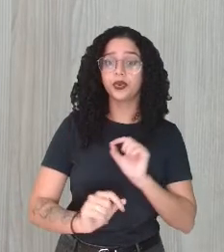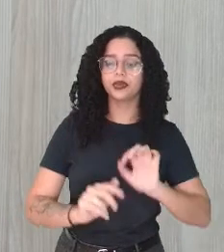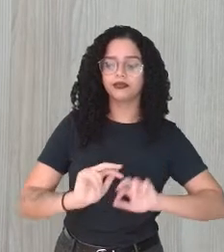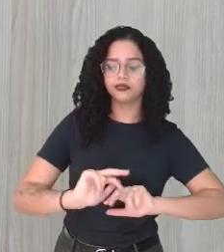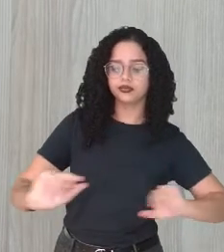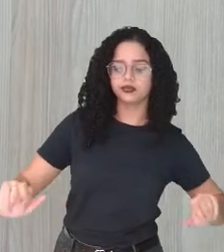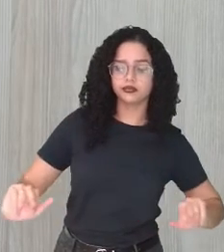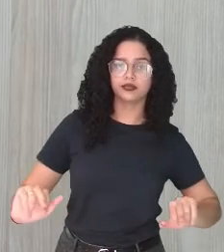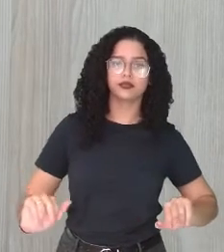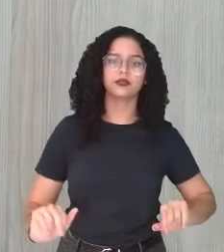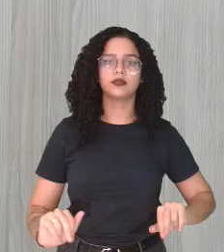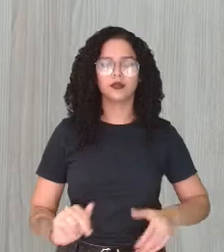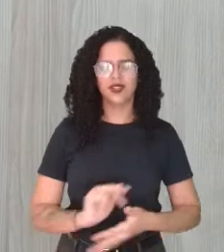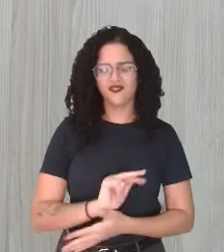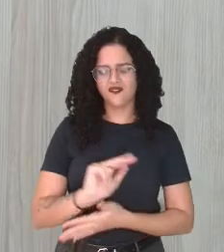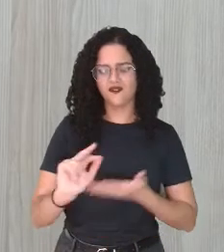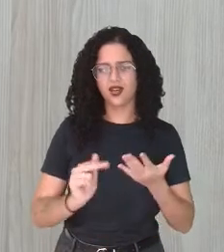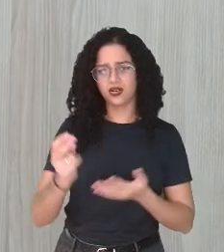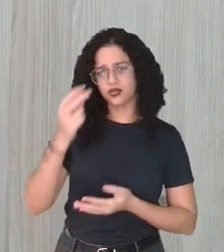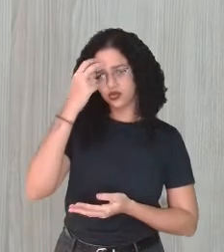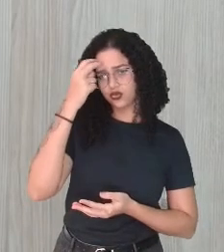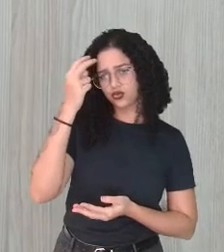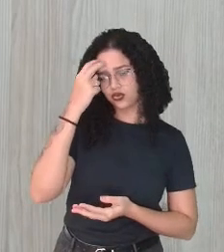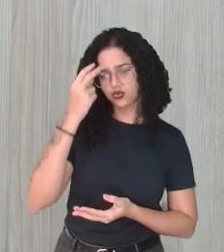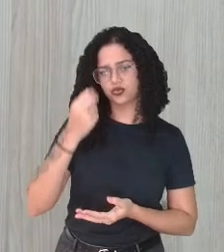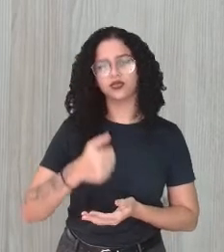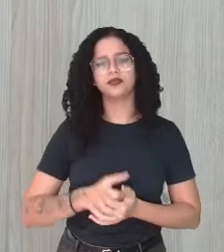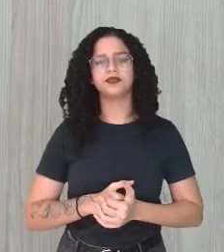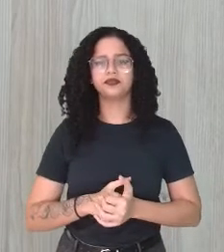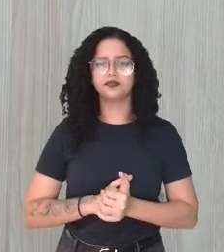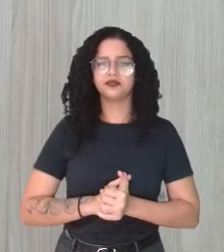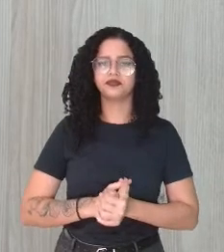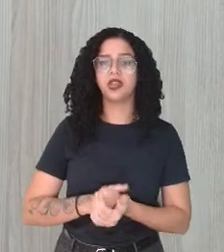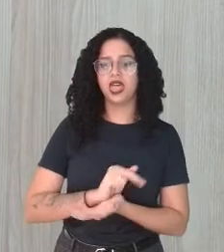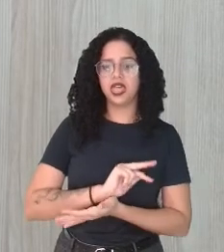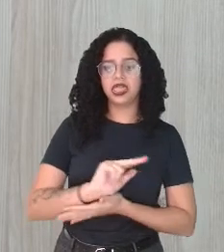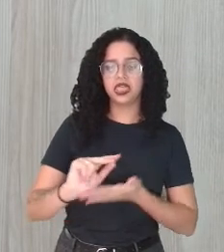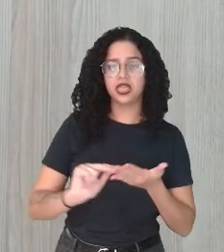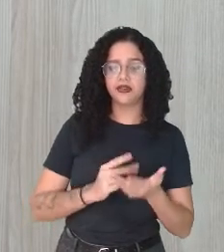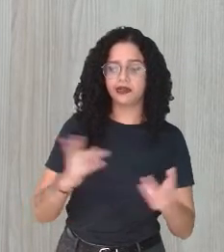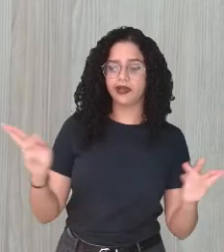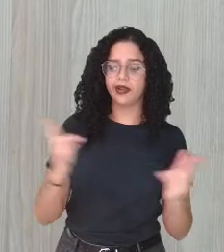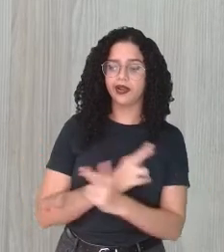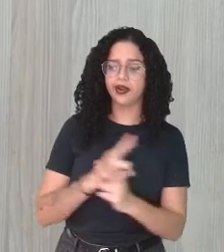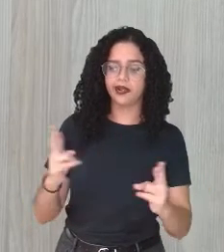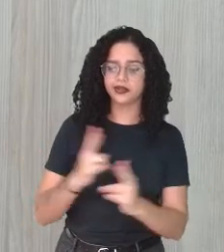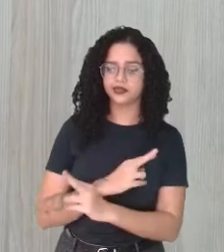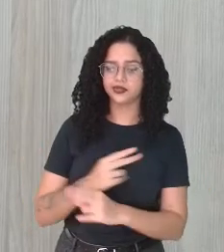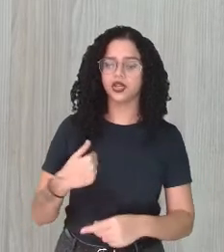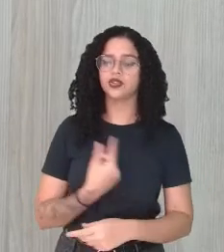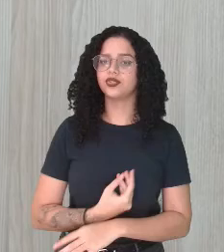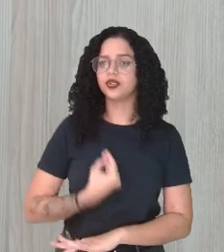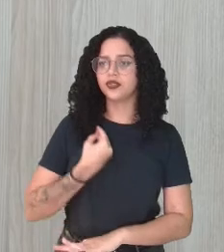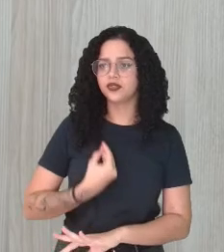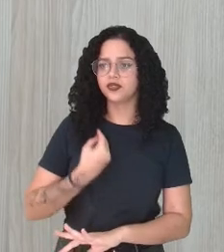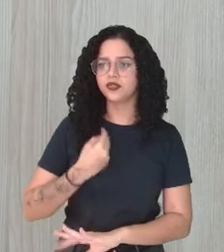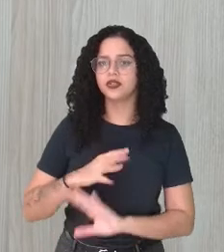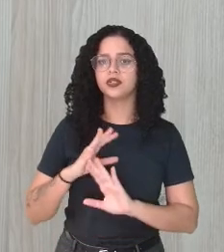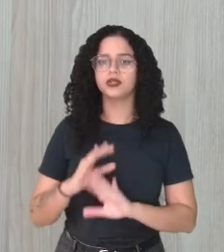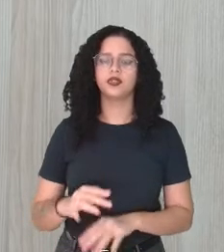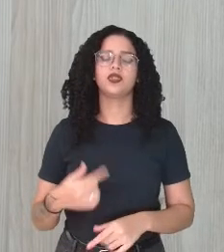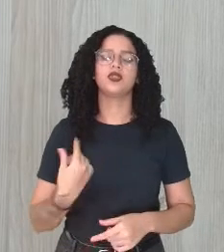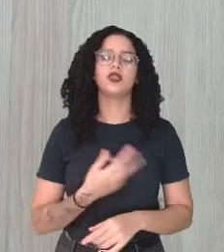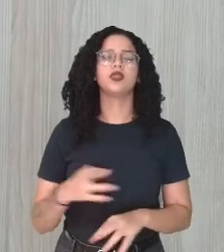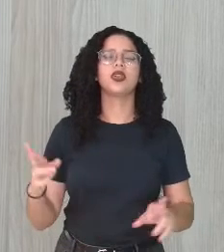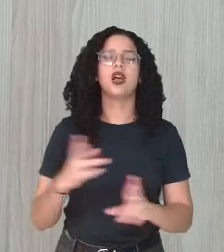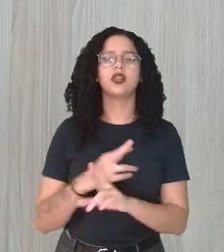respeitar as diversidades, as diversas culturas, né? As diversas relações da qual a gente convive nas nossas